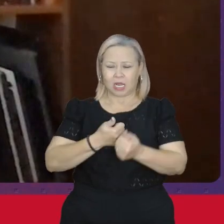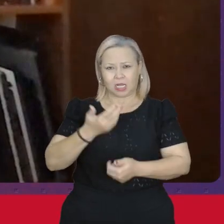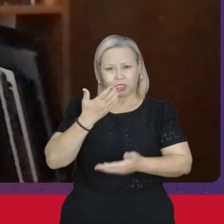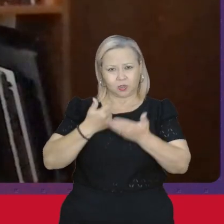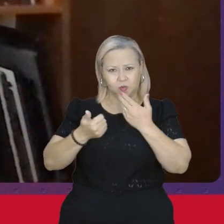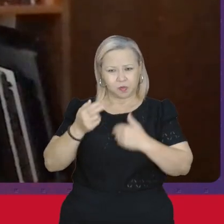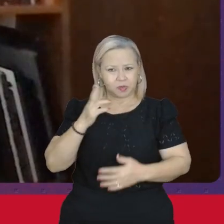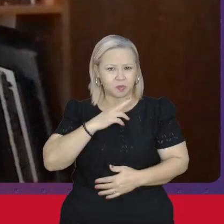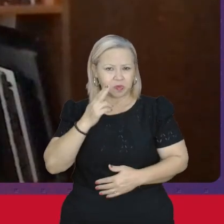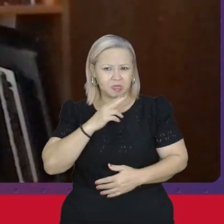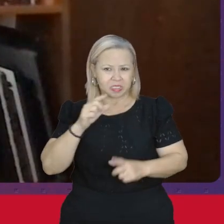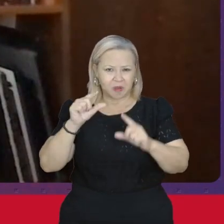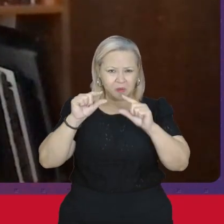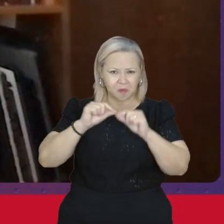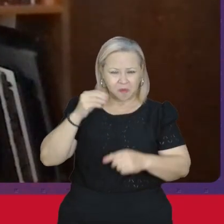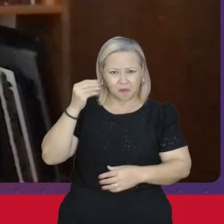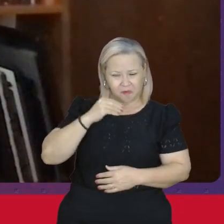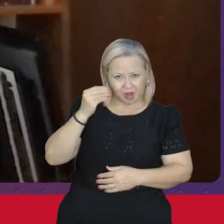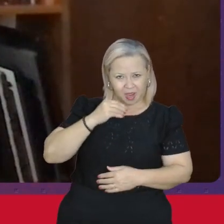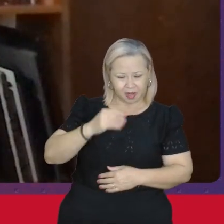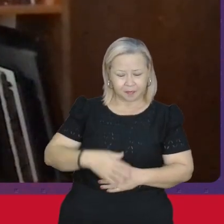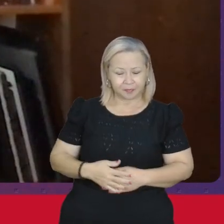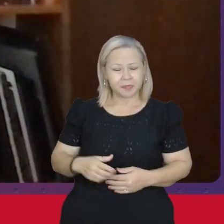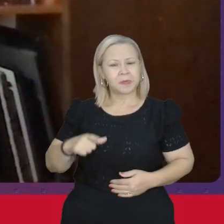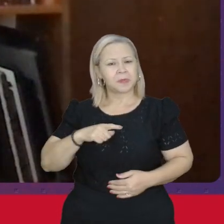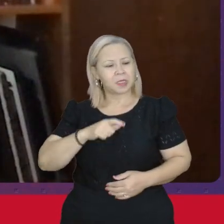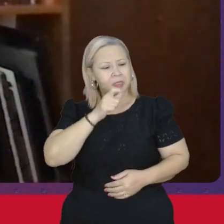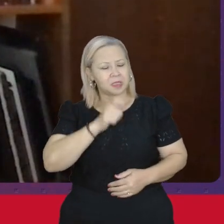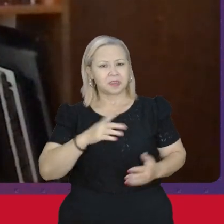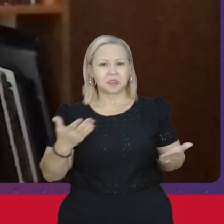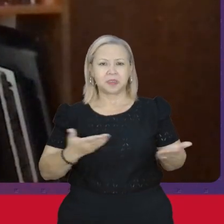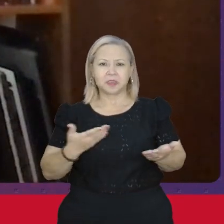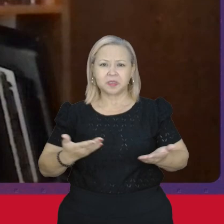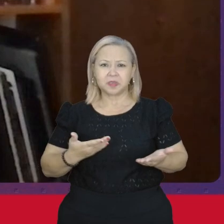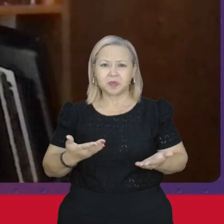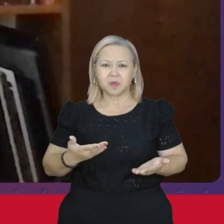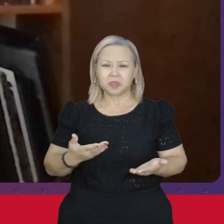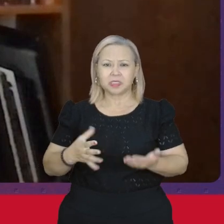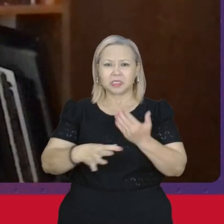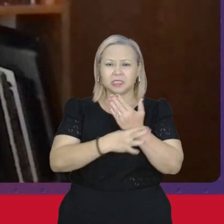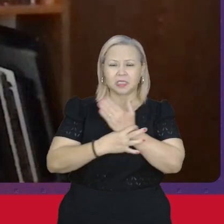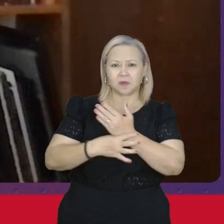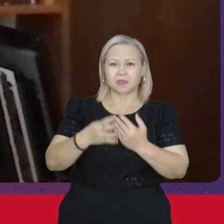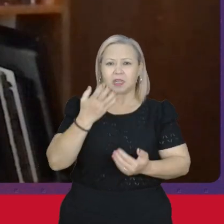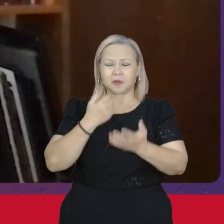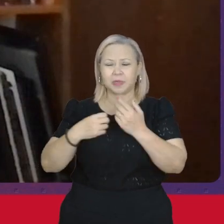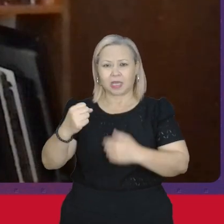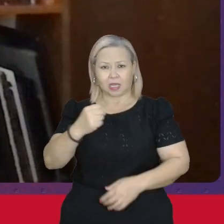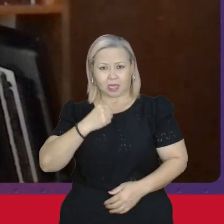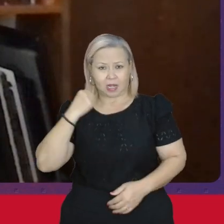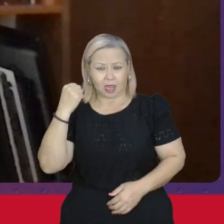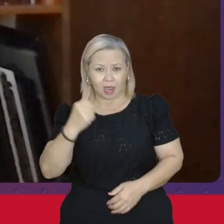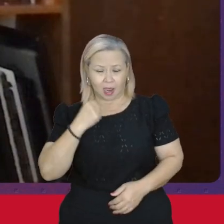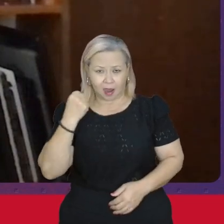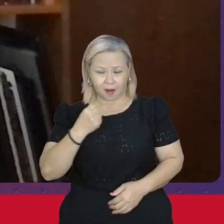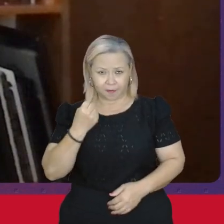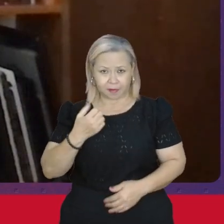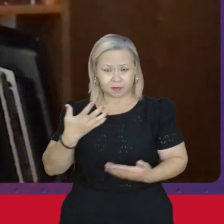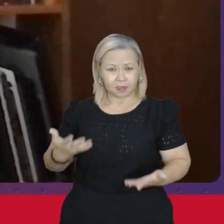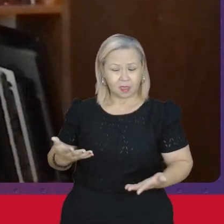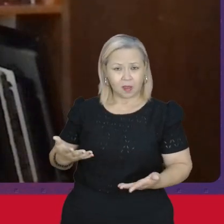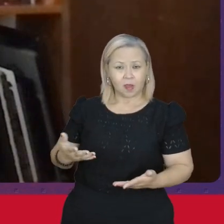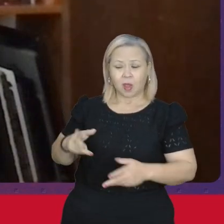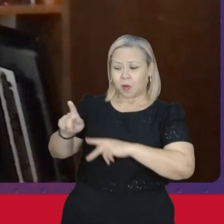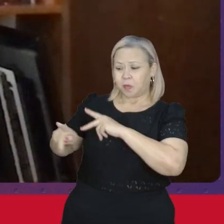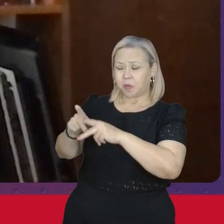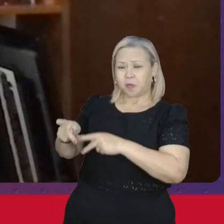gente que a gente chama de insegurança alimentar grave, né, que é quando Não só a população não come todas as